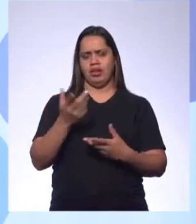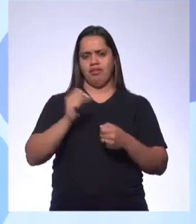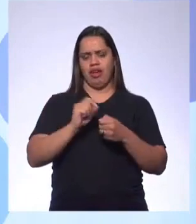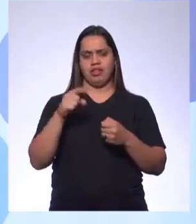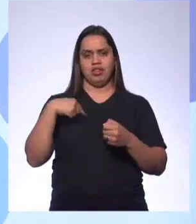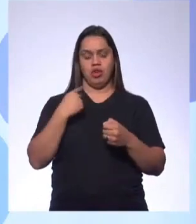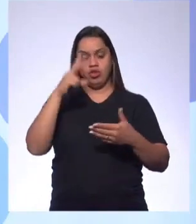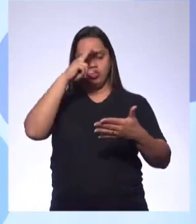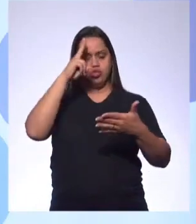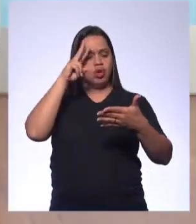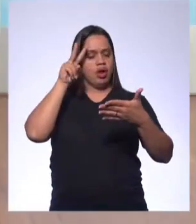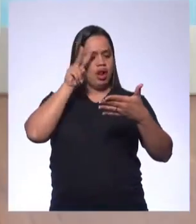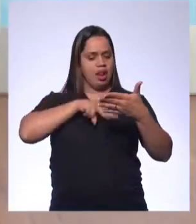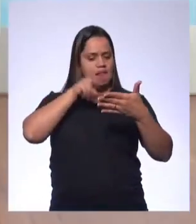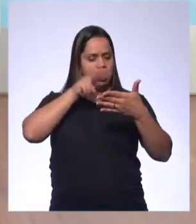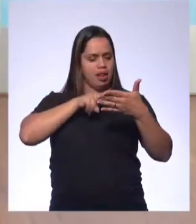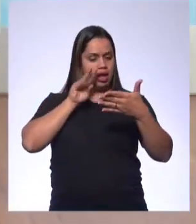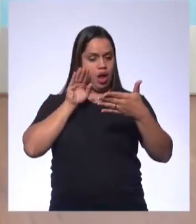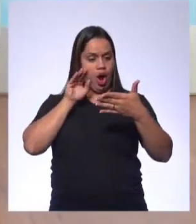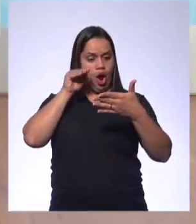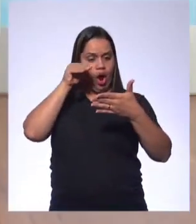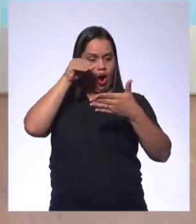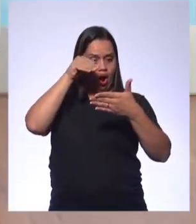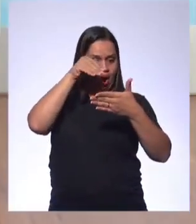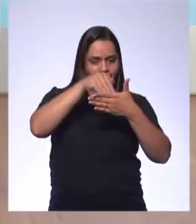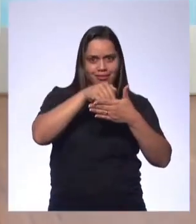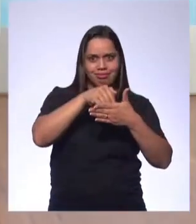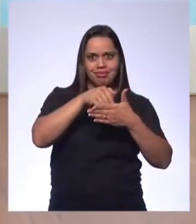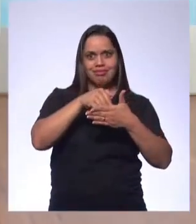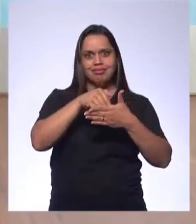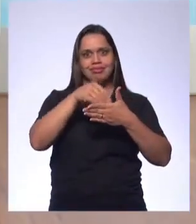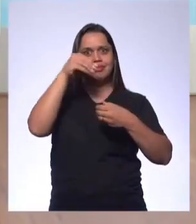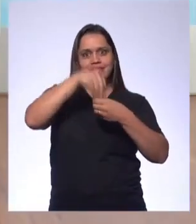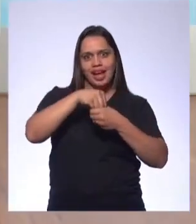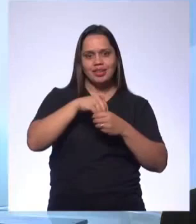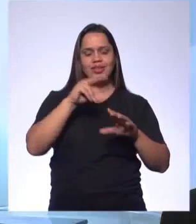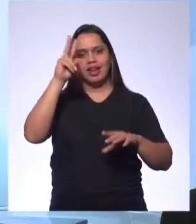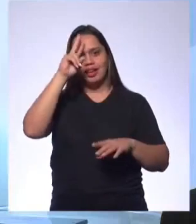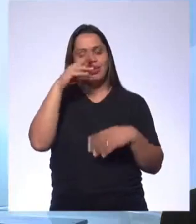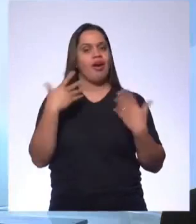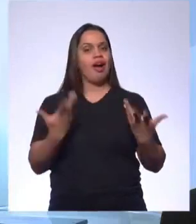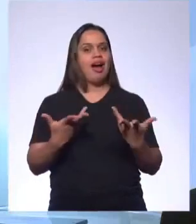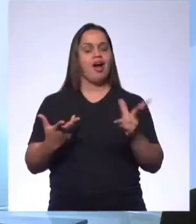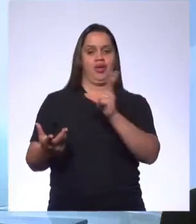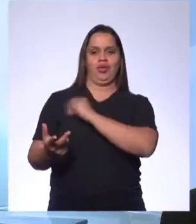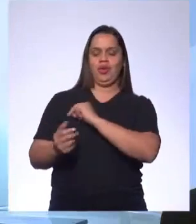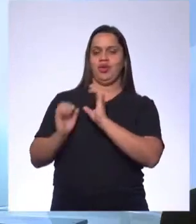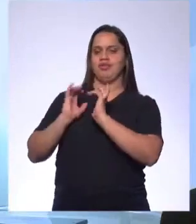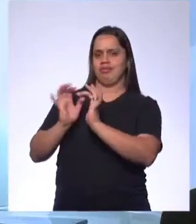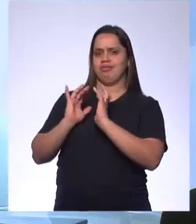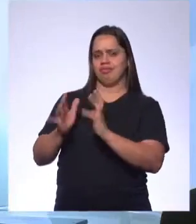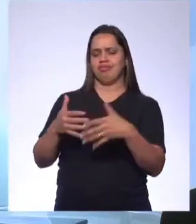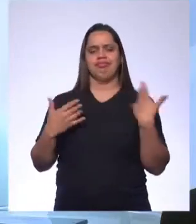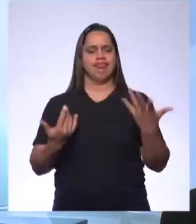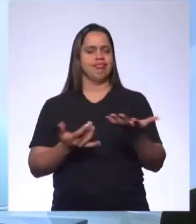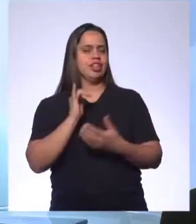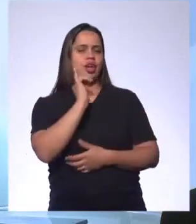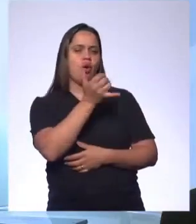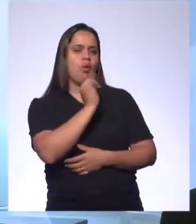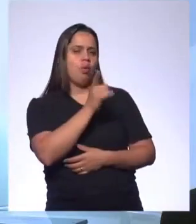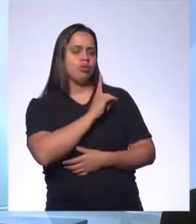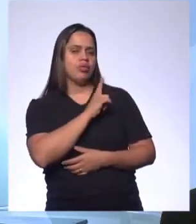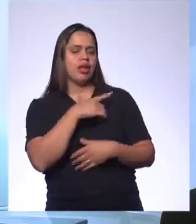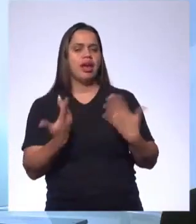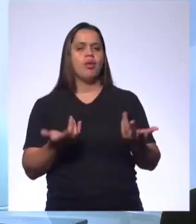dela? Quantas reflexões, hein? Algo para se pensar aí, que tipo de conto que eu tenho, quando o